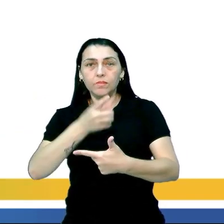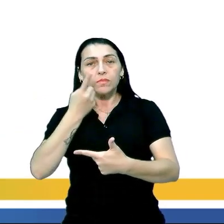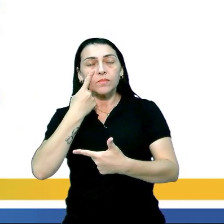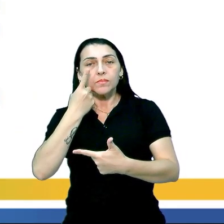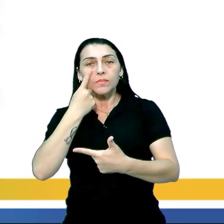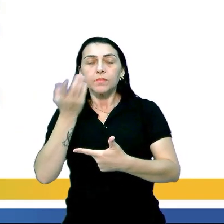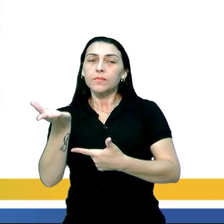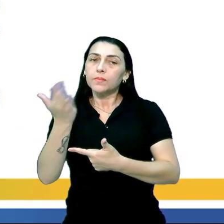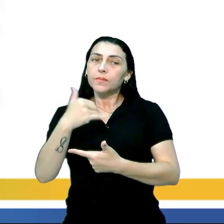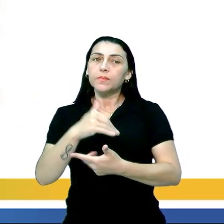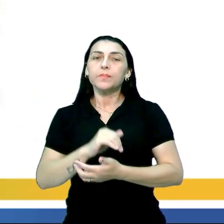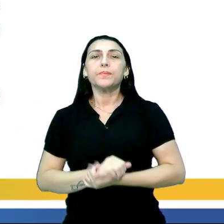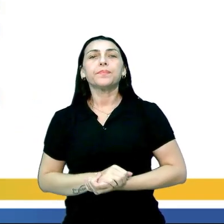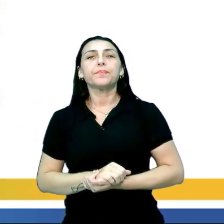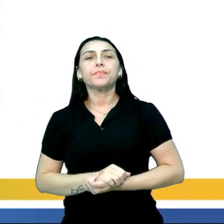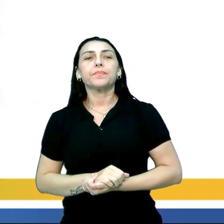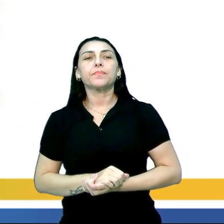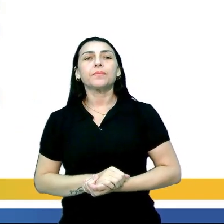lá.